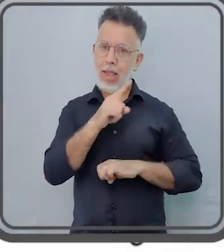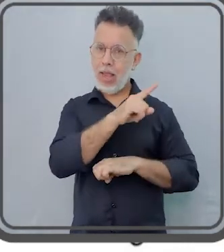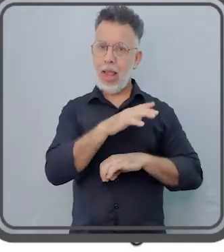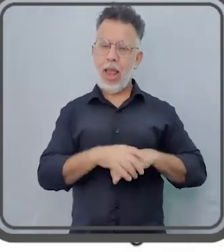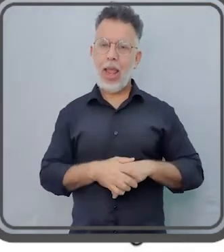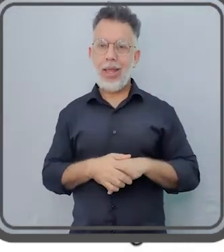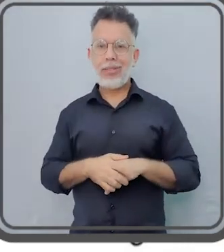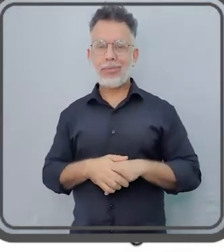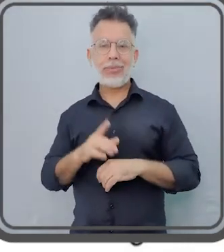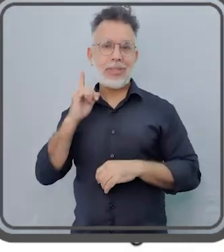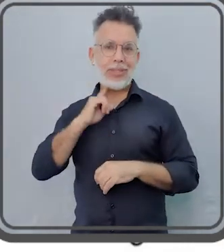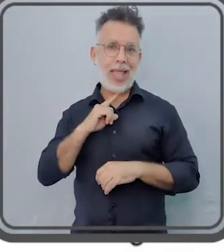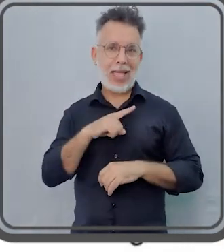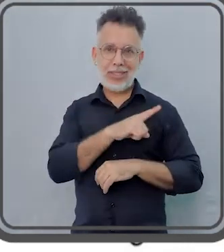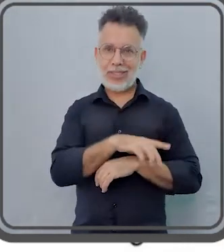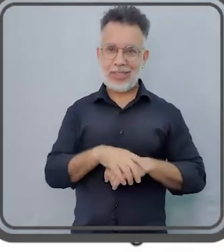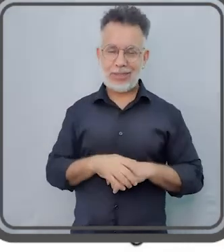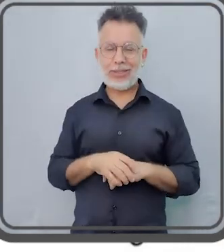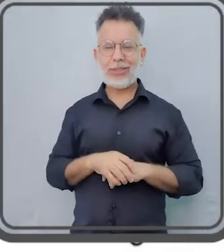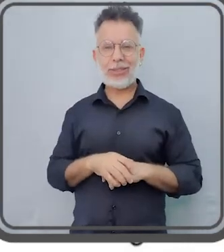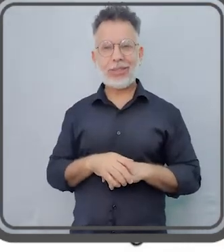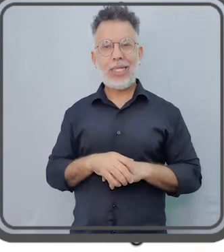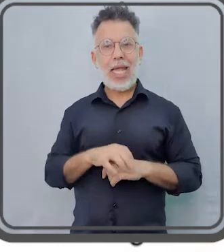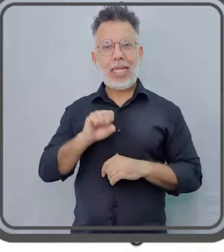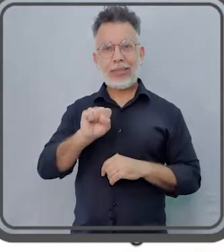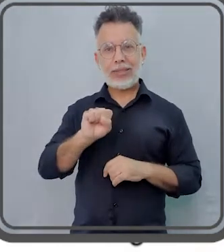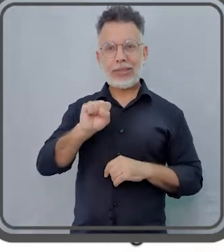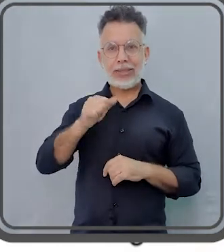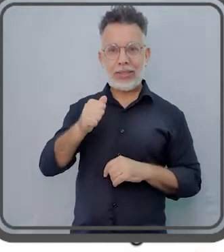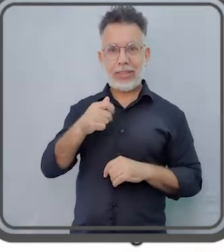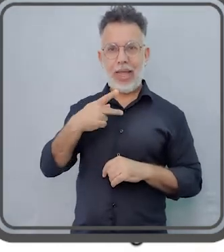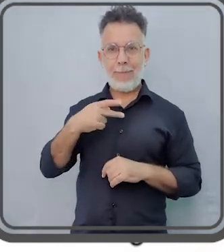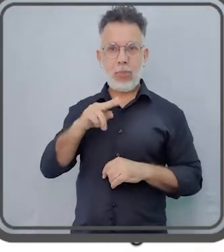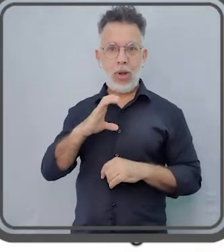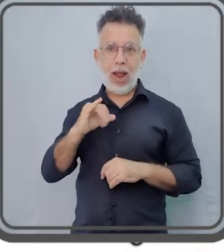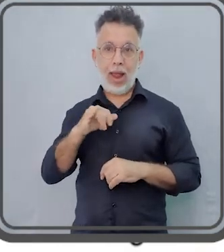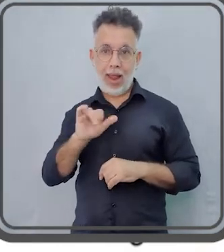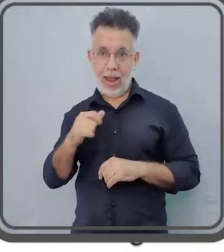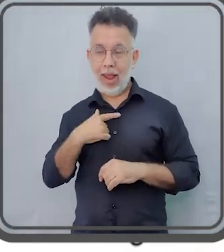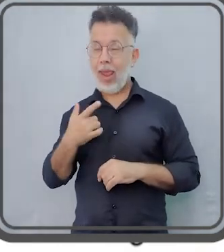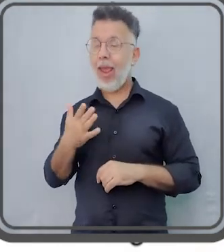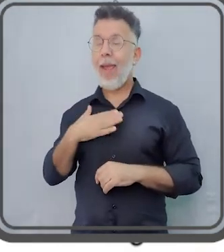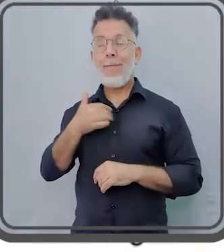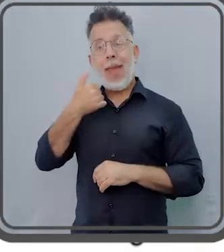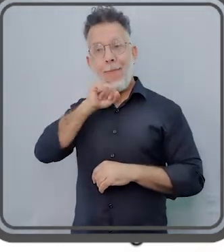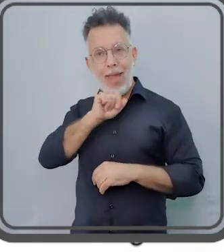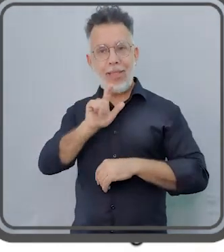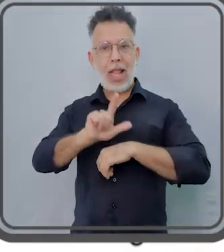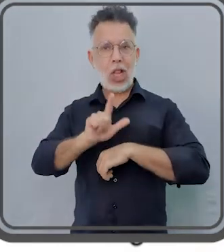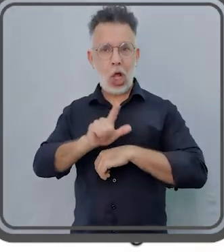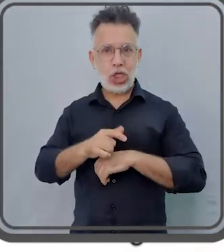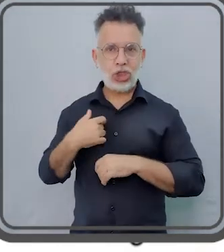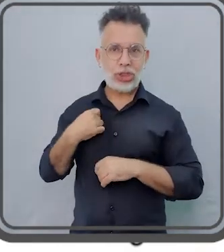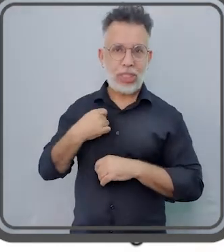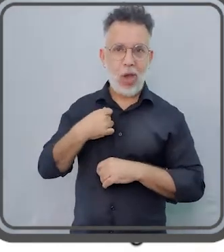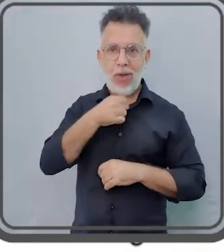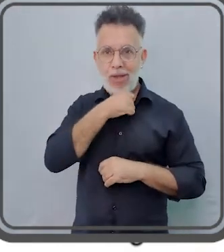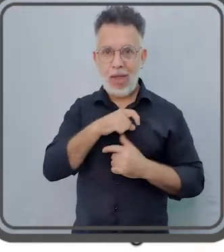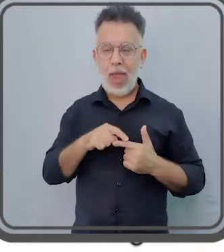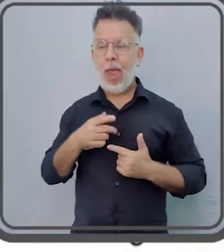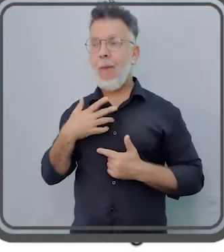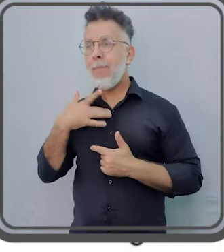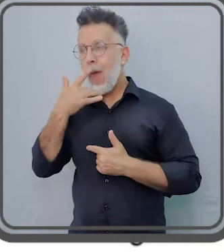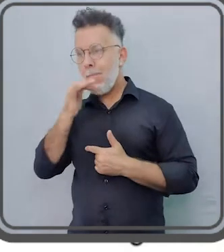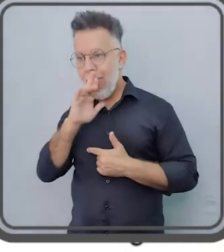da economia super real. Minha mãe teve brechó, meus pais tiveram um restaurante aqui, meu pai ainda tem um hotelzinho na cidade. Minha mãe hoje trabalha com